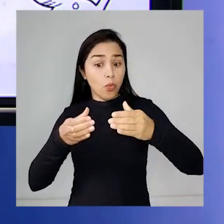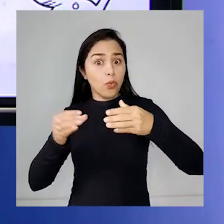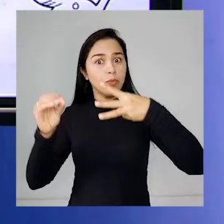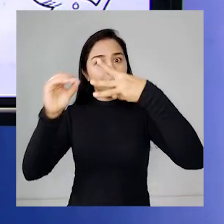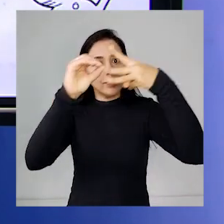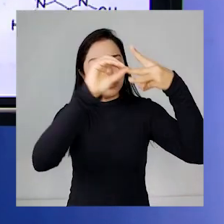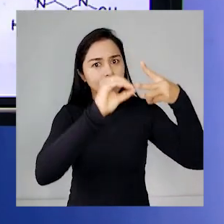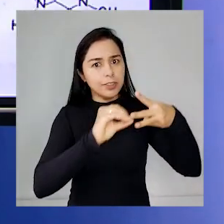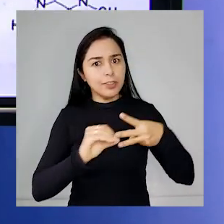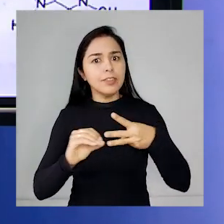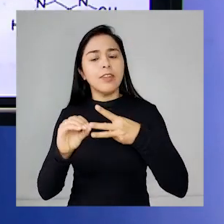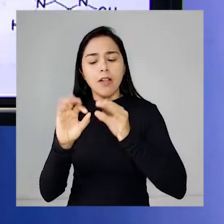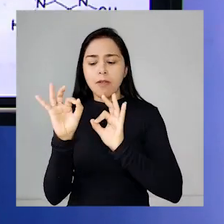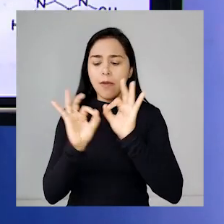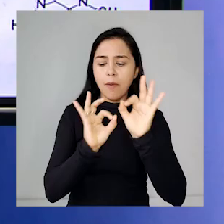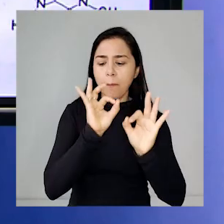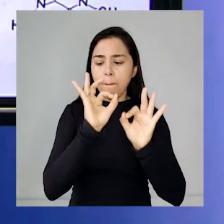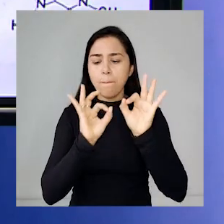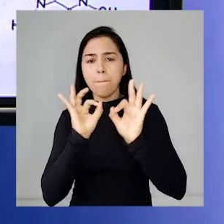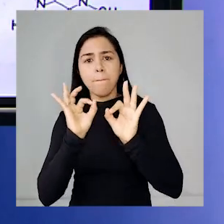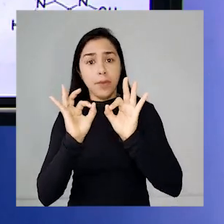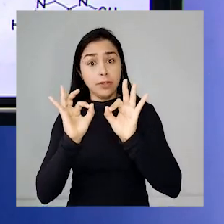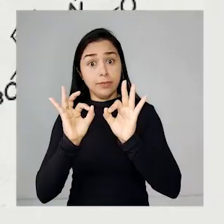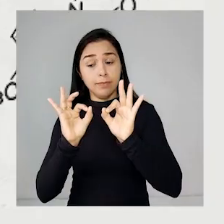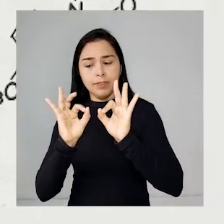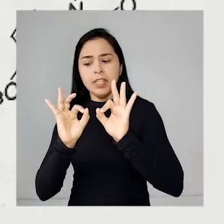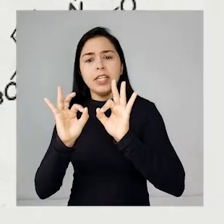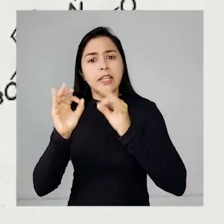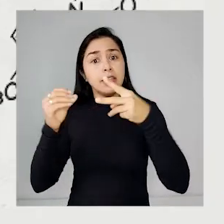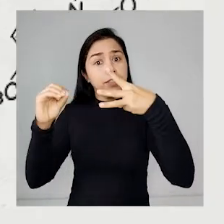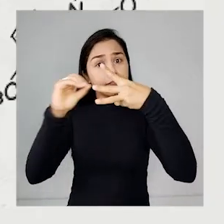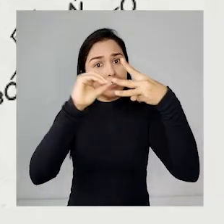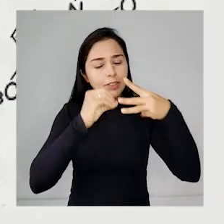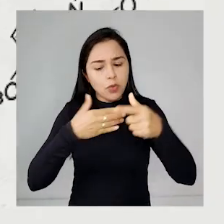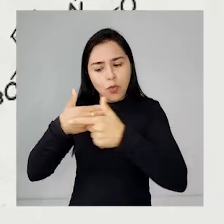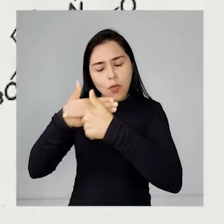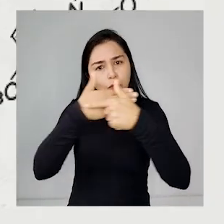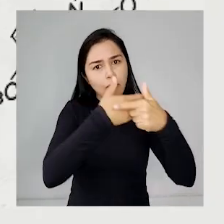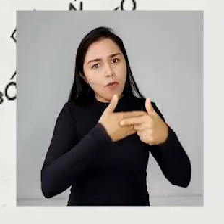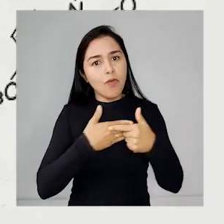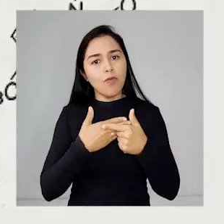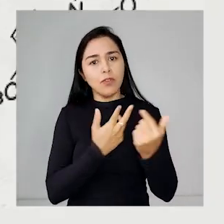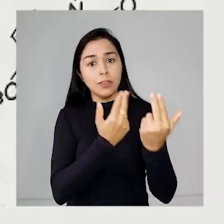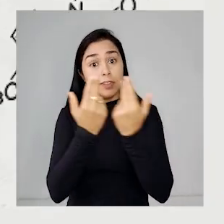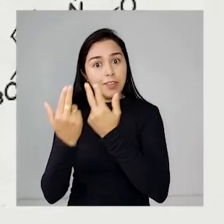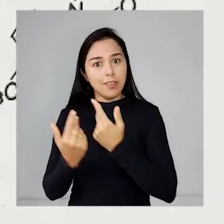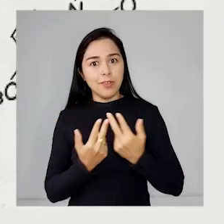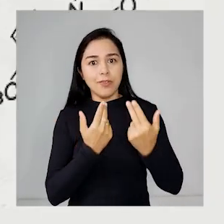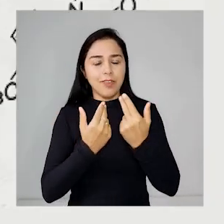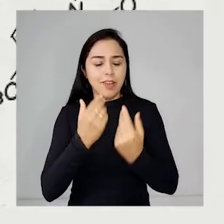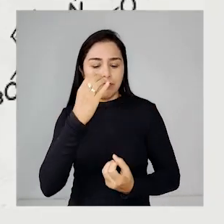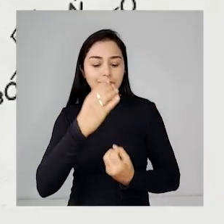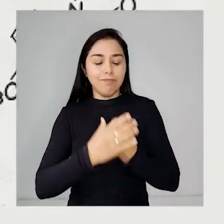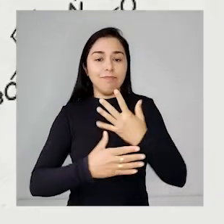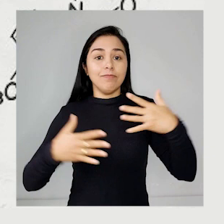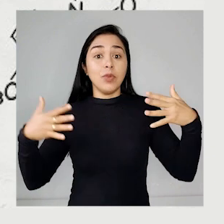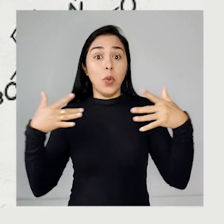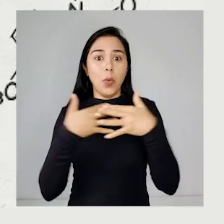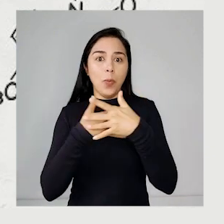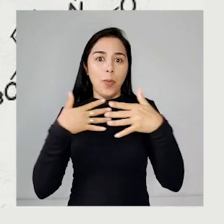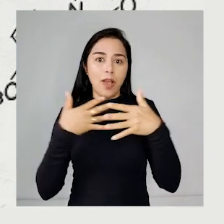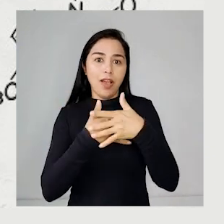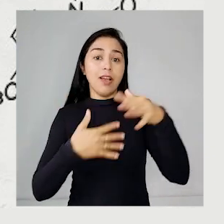As células agrupadas com funções e origens semelhantes